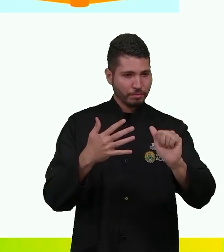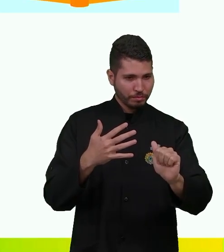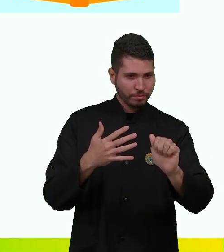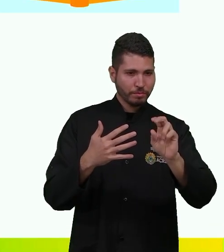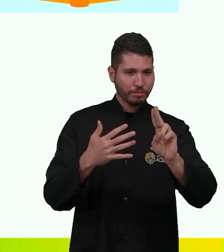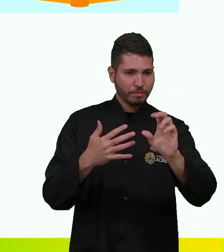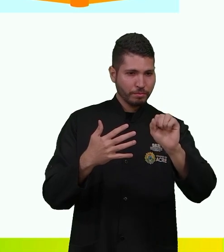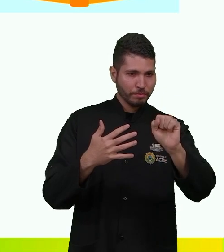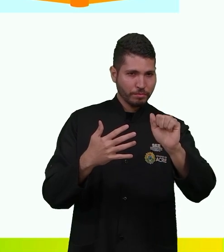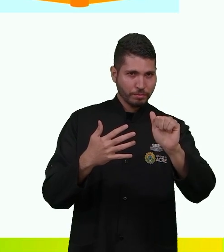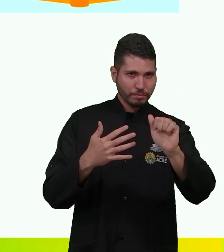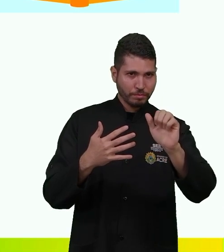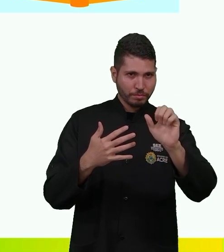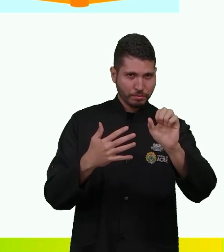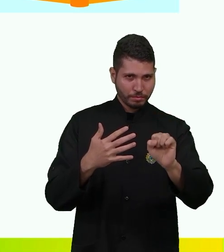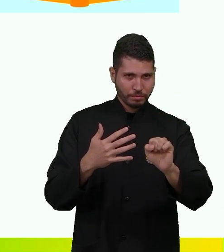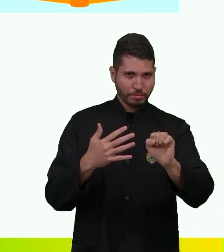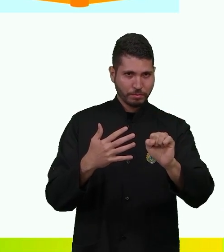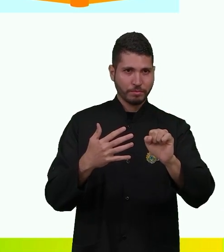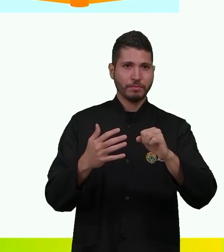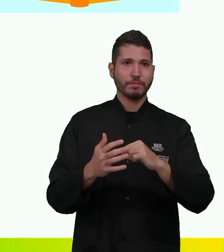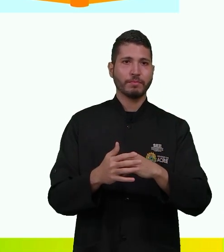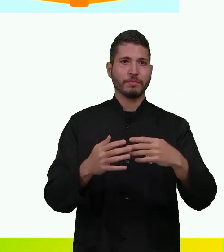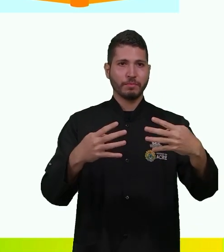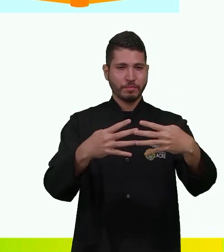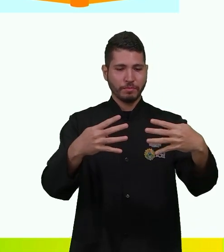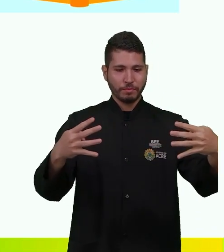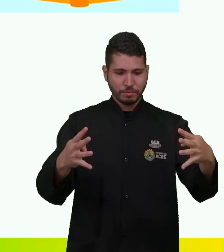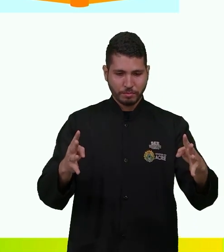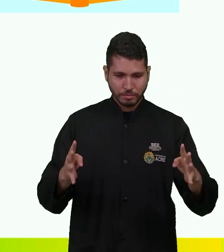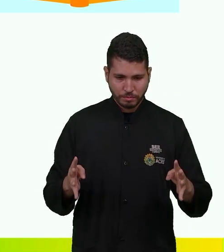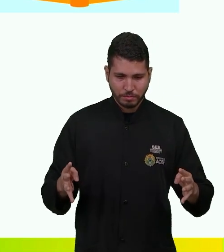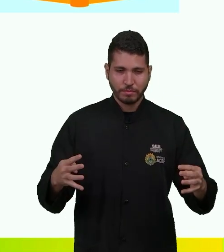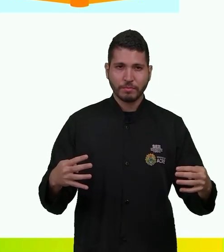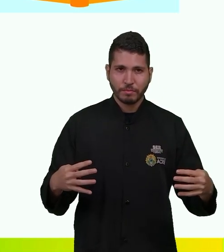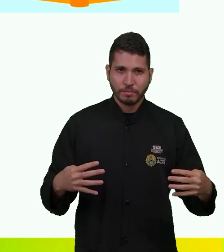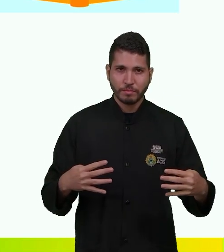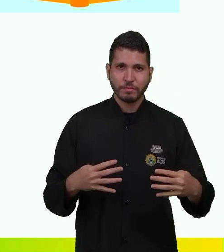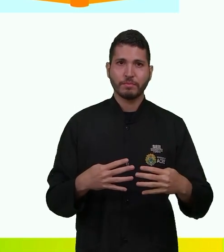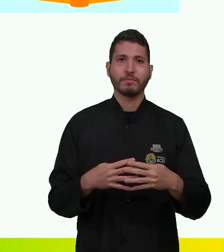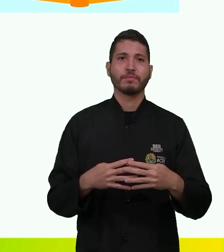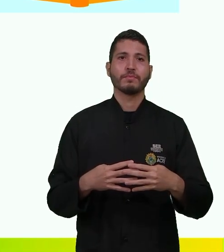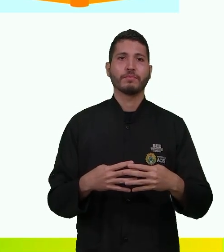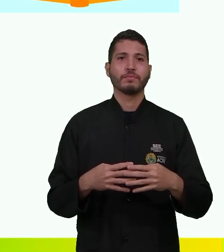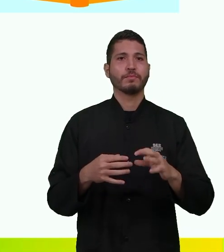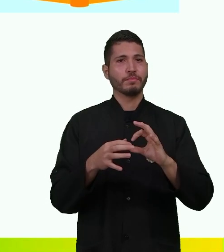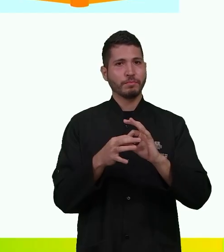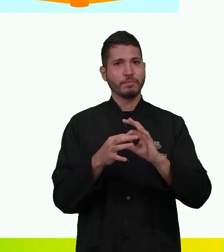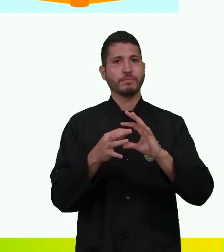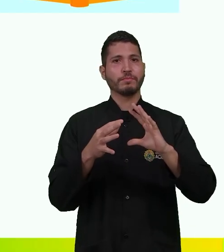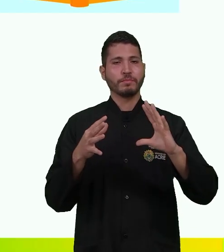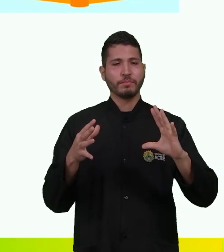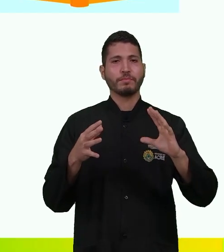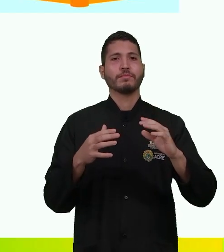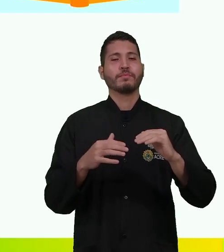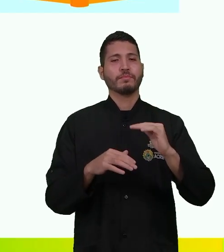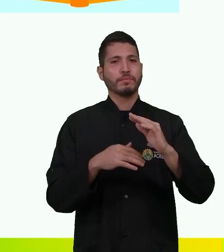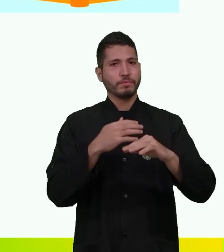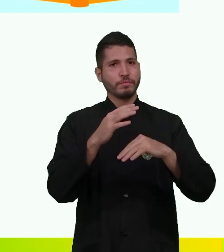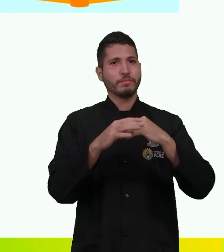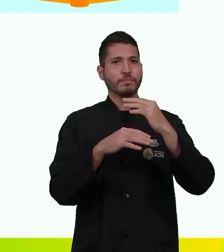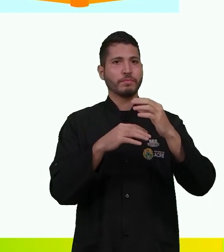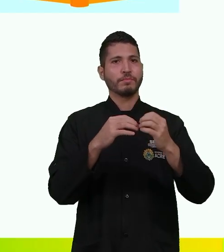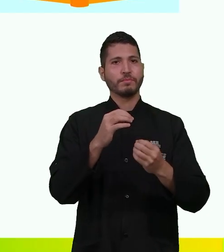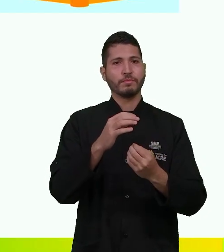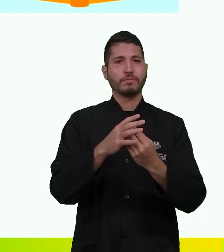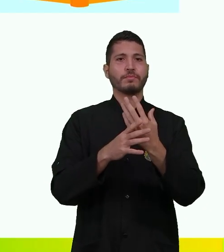Os cercamentos, eles possibilitaram o avanço e o surgimento da